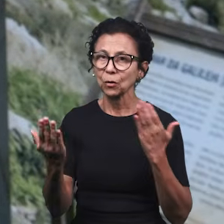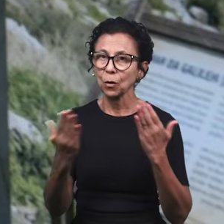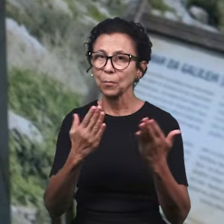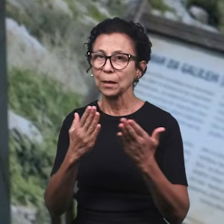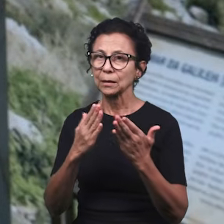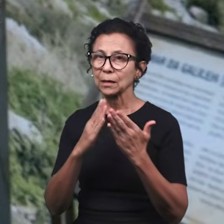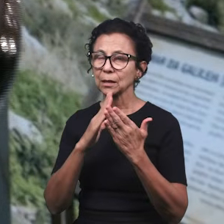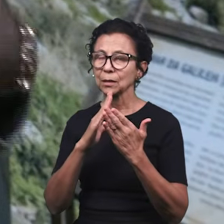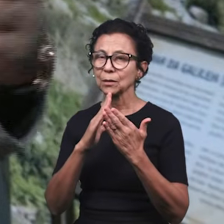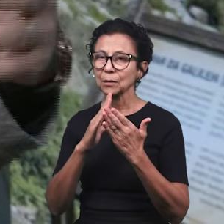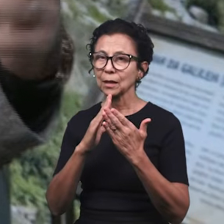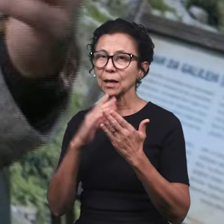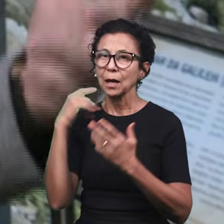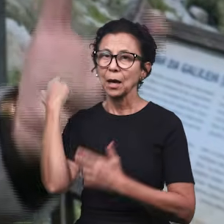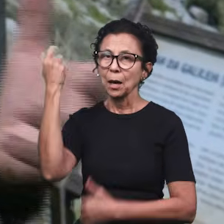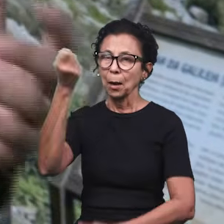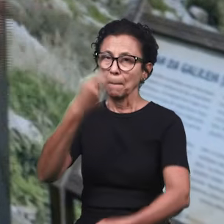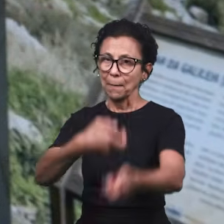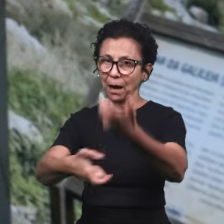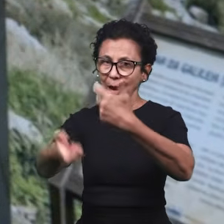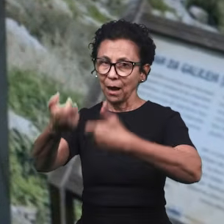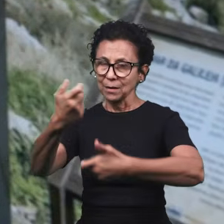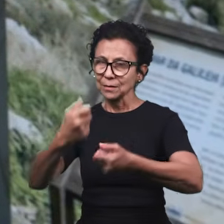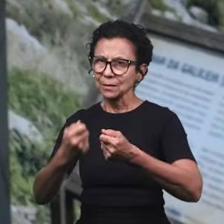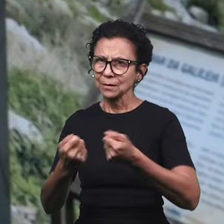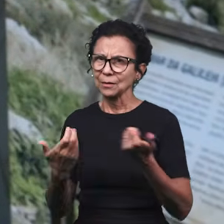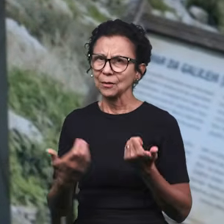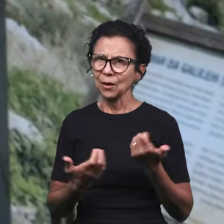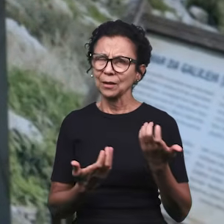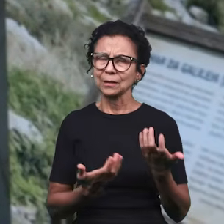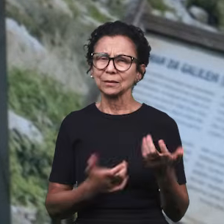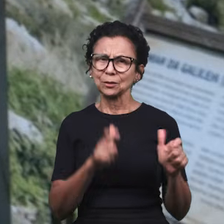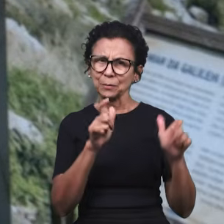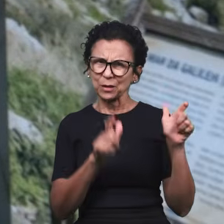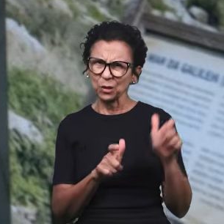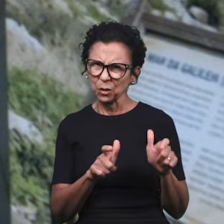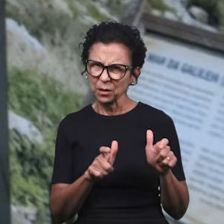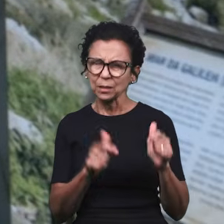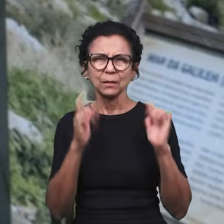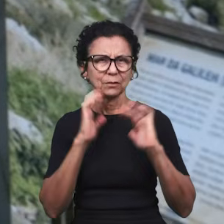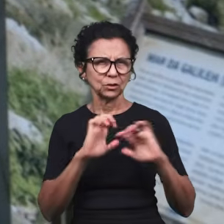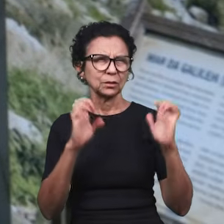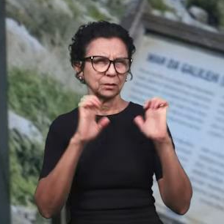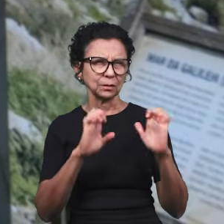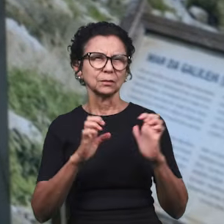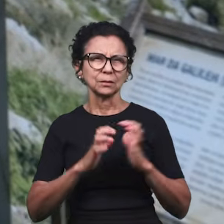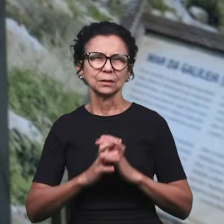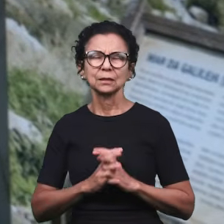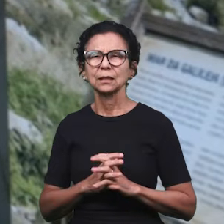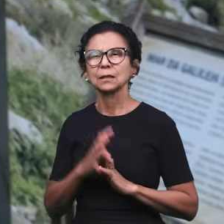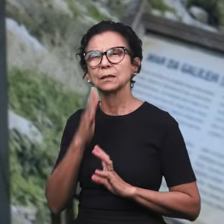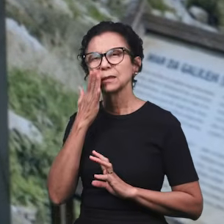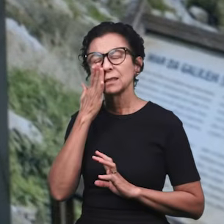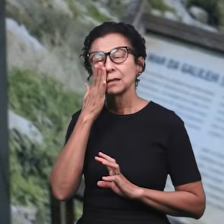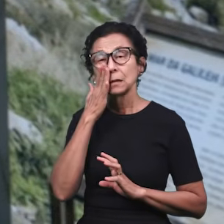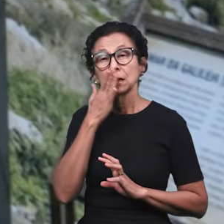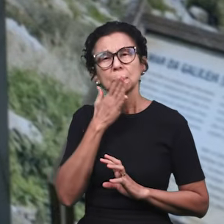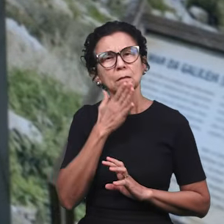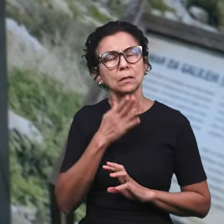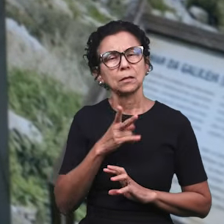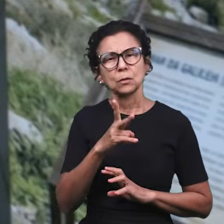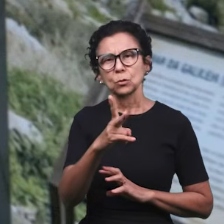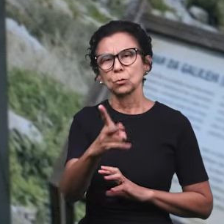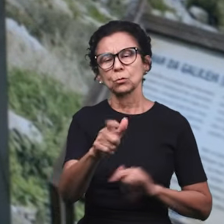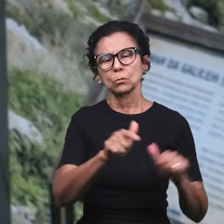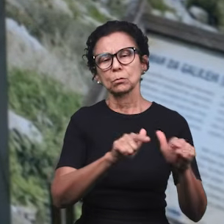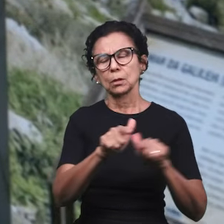É claro que eles continuam na sua prática profissional, mas o chamado espiritual ele está acima de tudo.